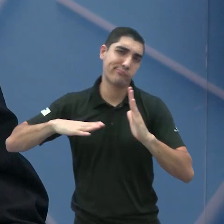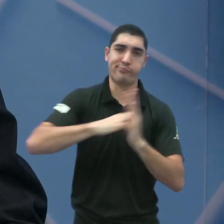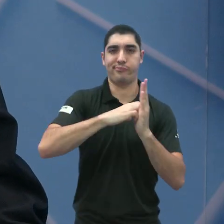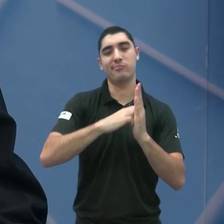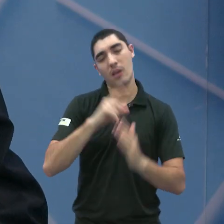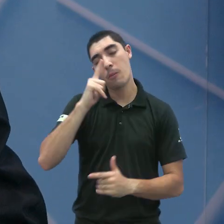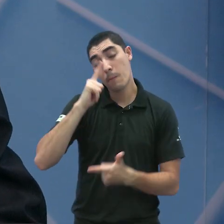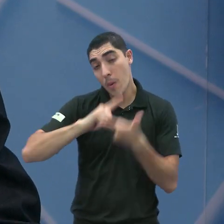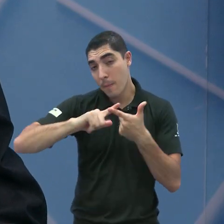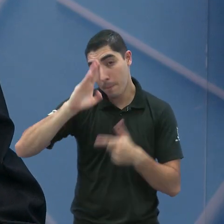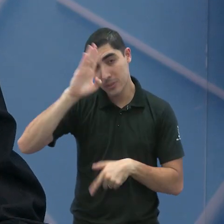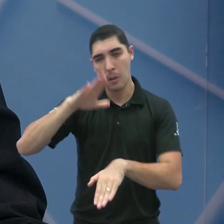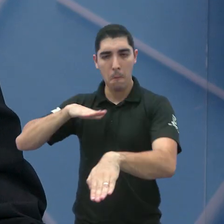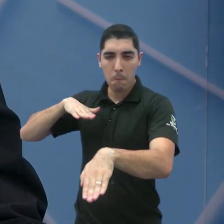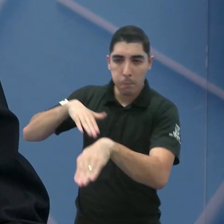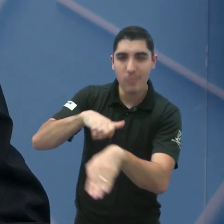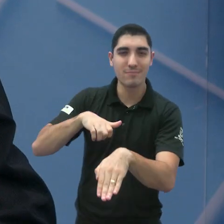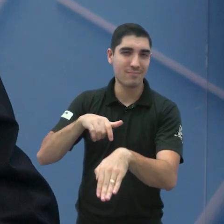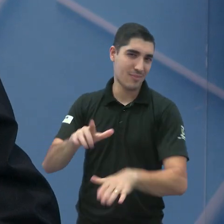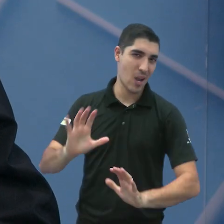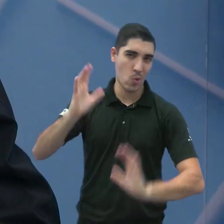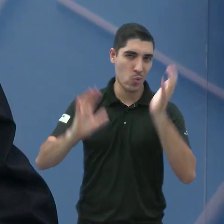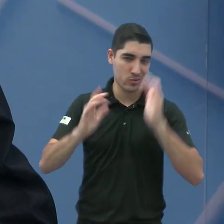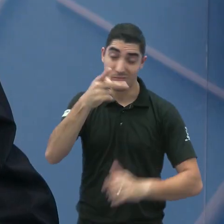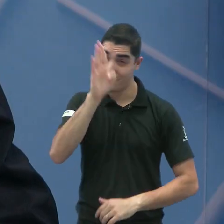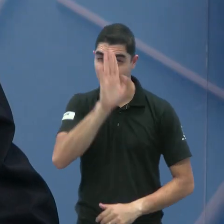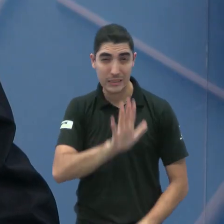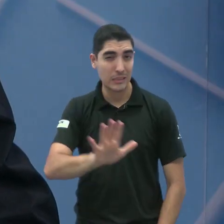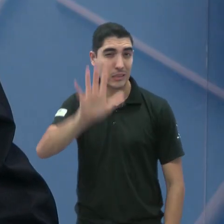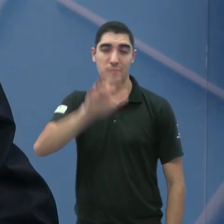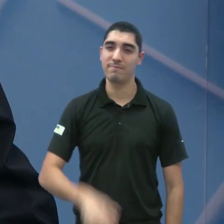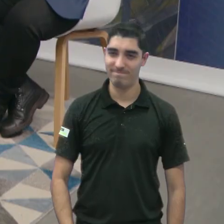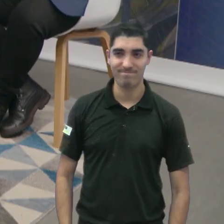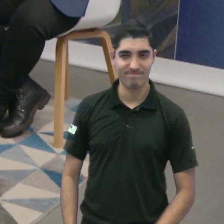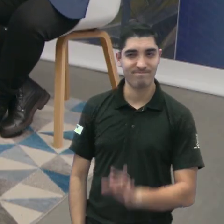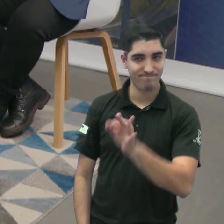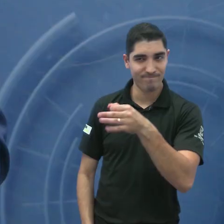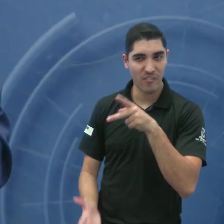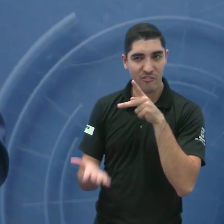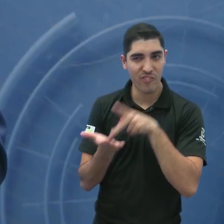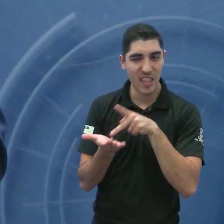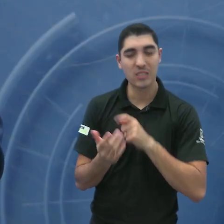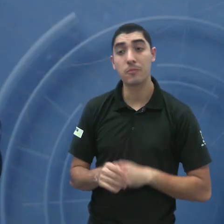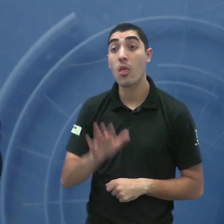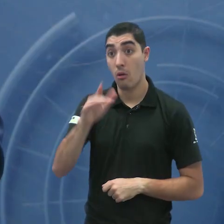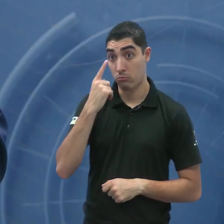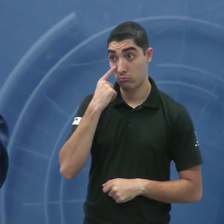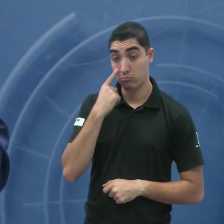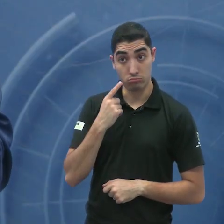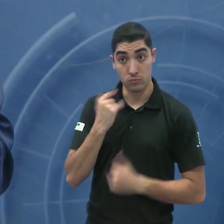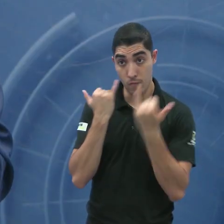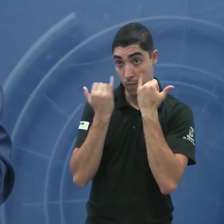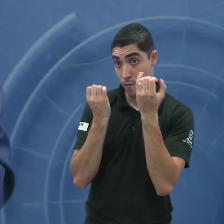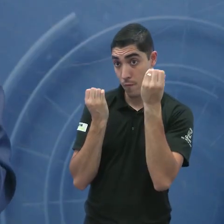mais agravantes aí quando a gente fala sobre rodovia hoje no Brasil. Exatamente. Olha só, gente, os números